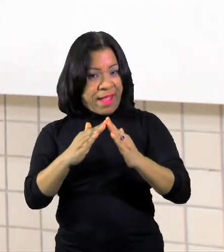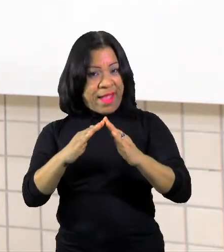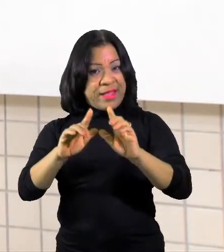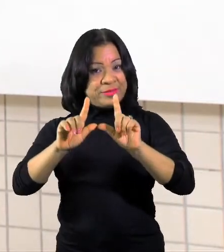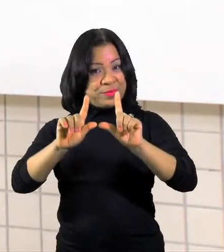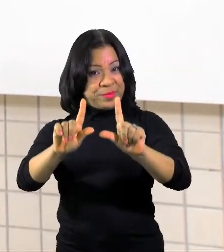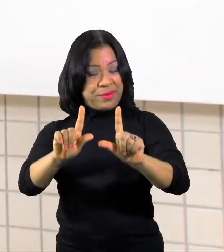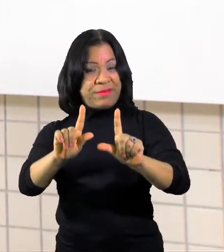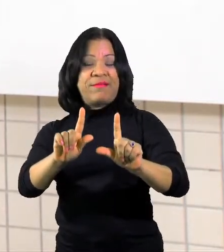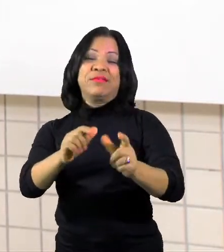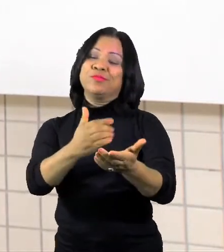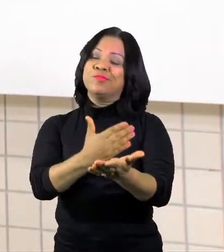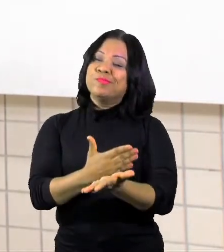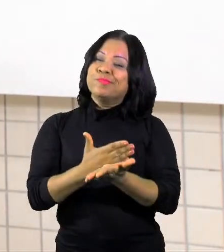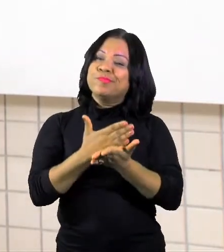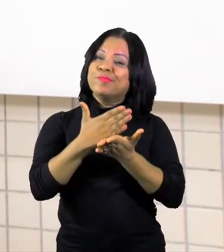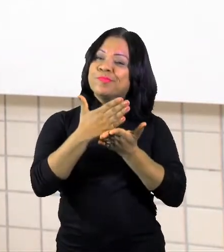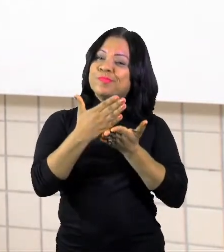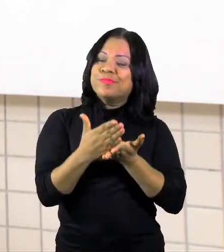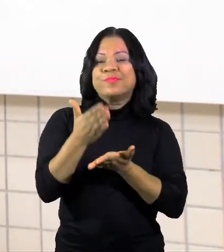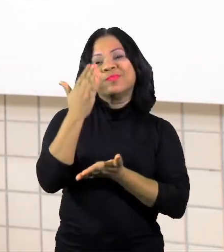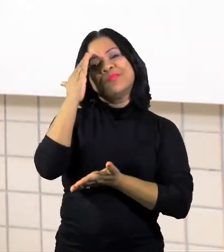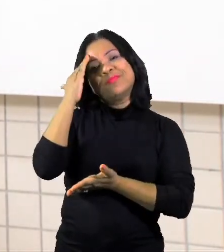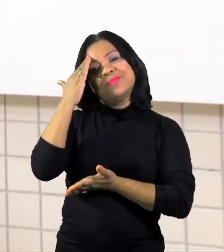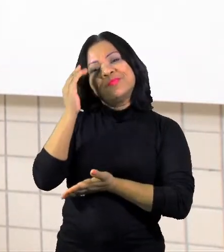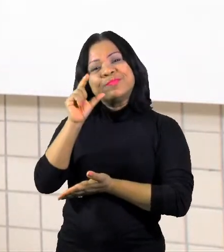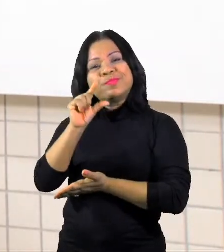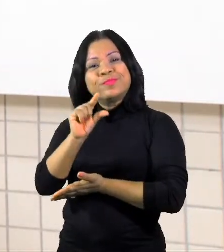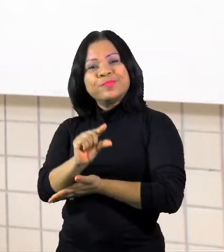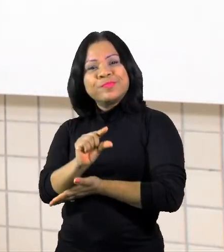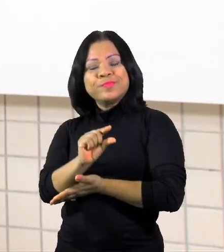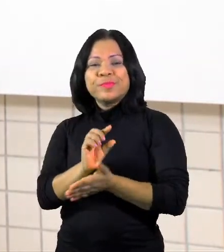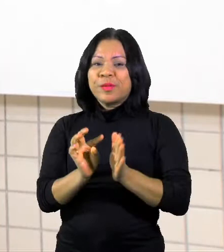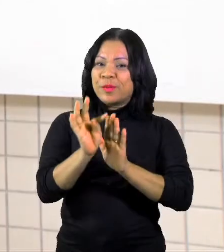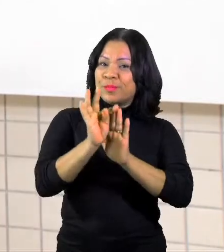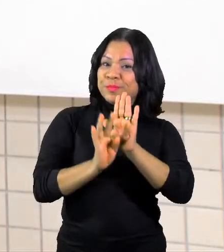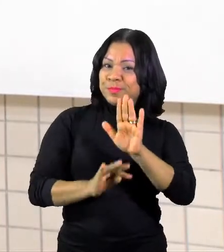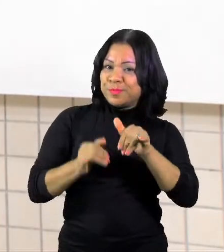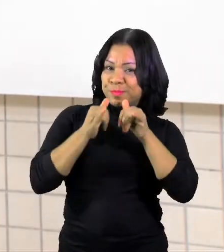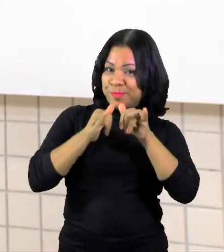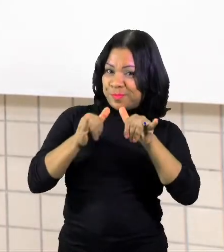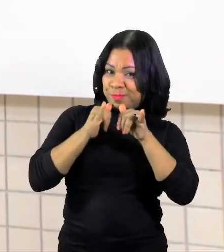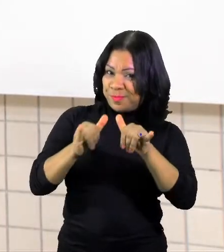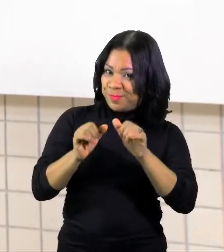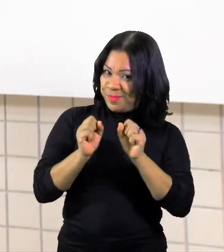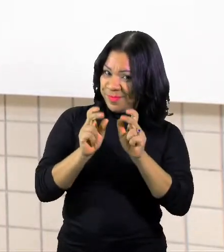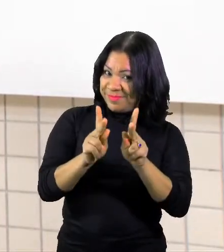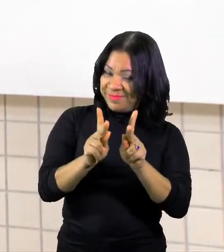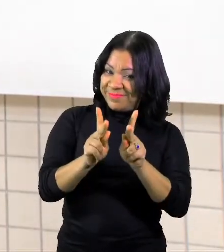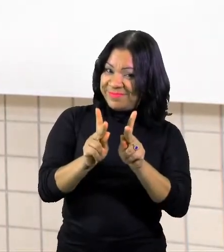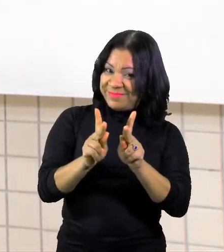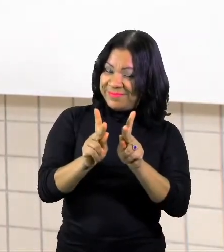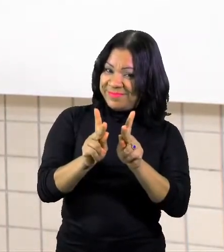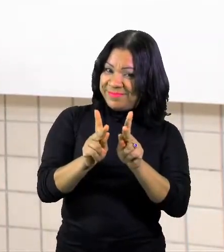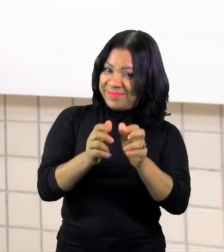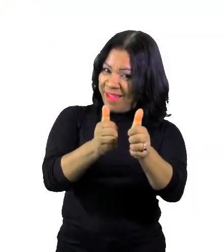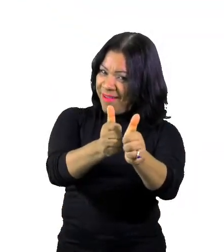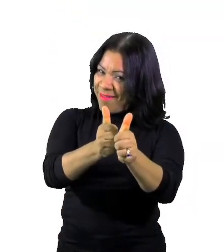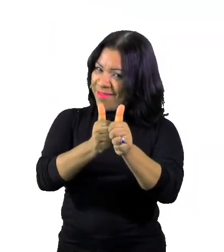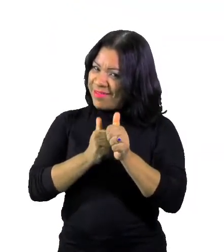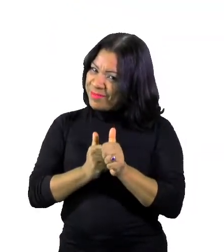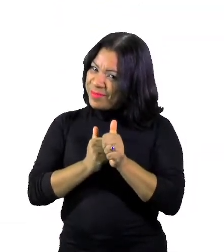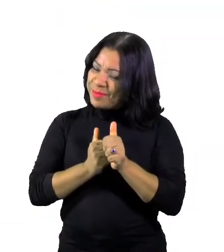vai começar a entender um pouco sobre texto informativo, ok? Acompanha comigo